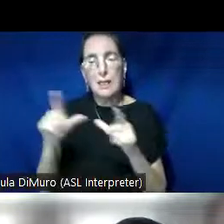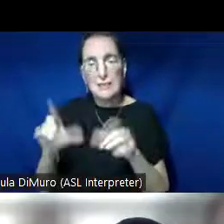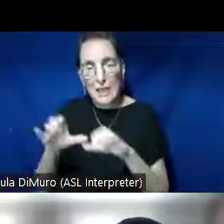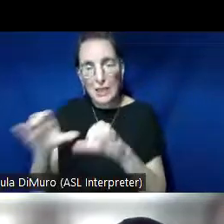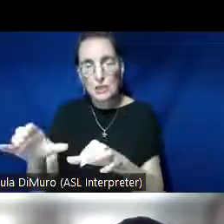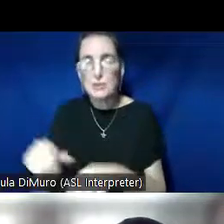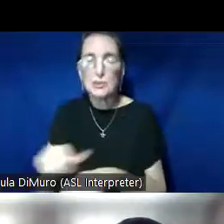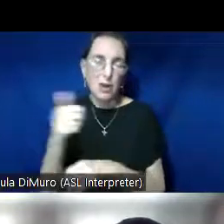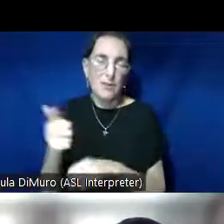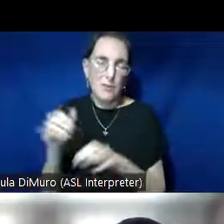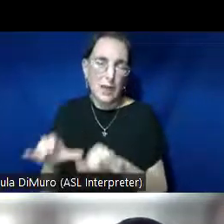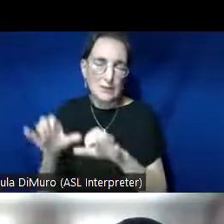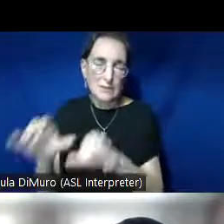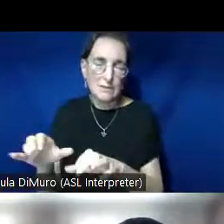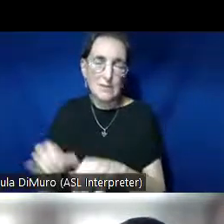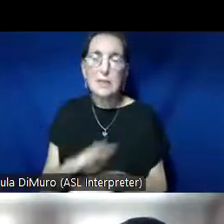direcionado